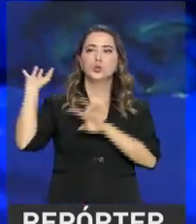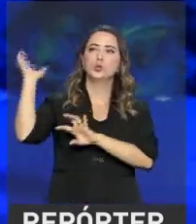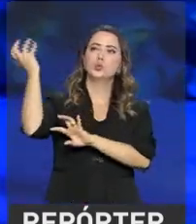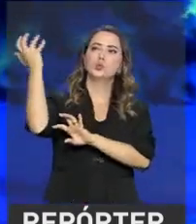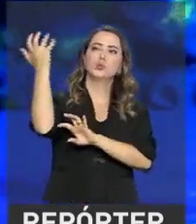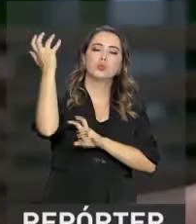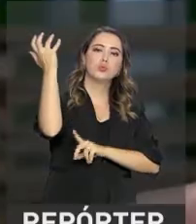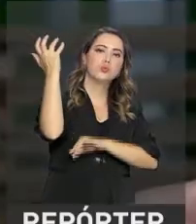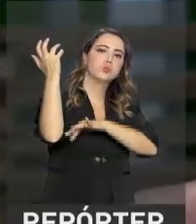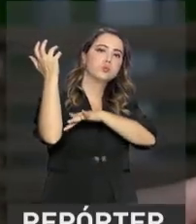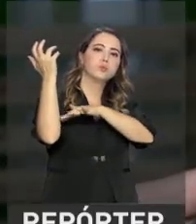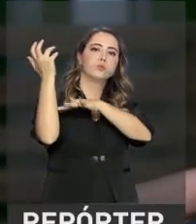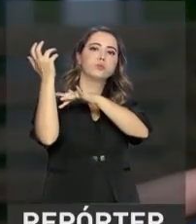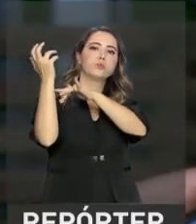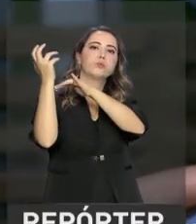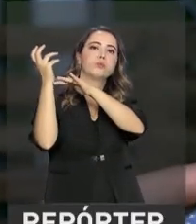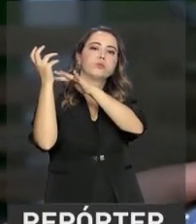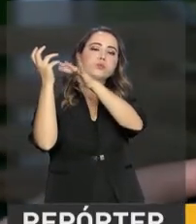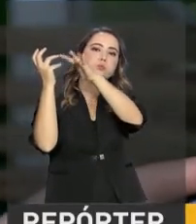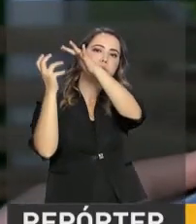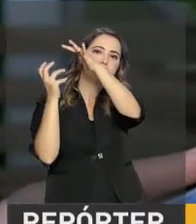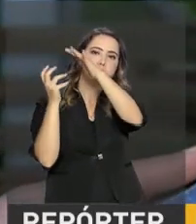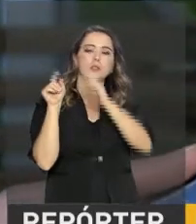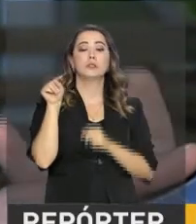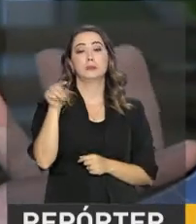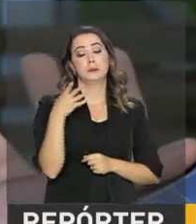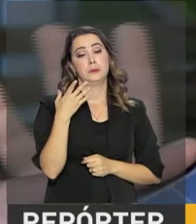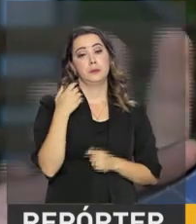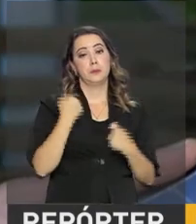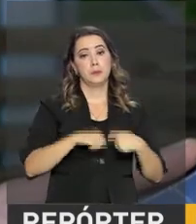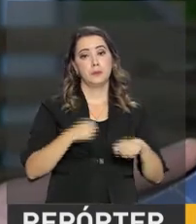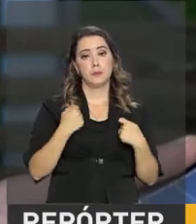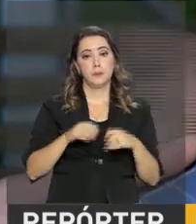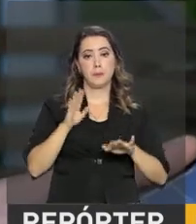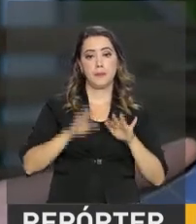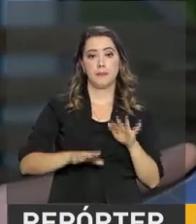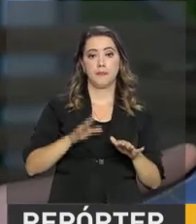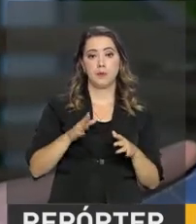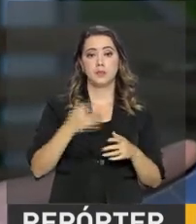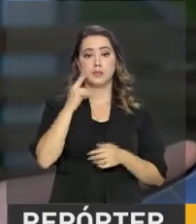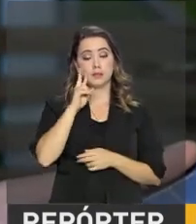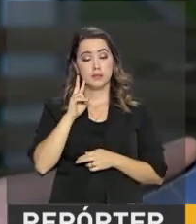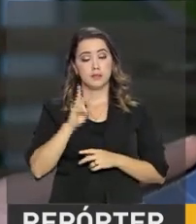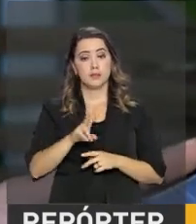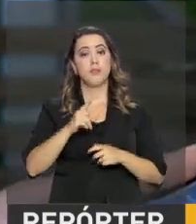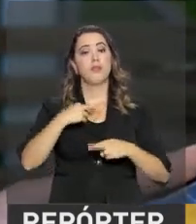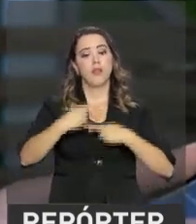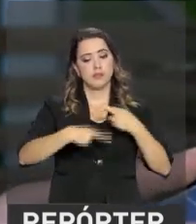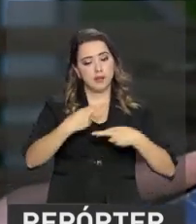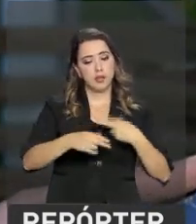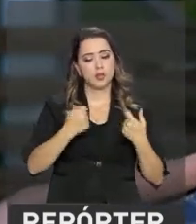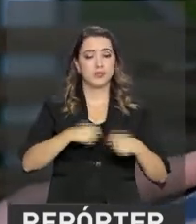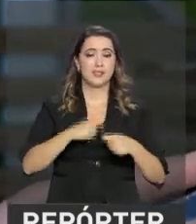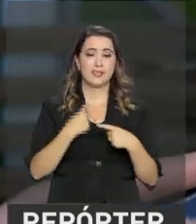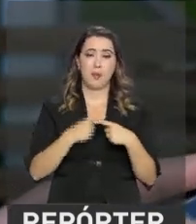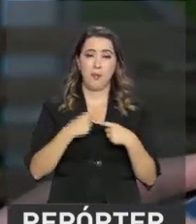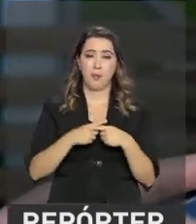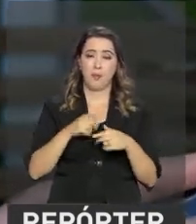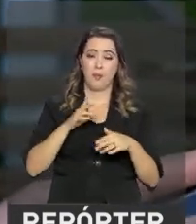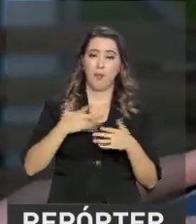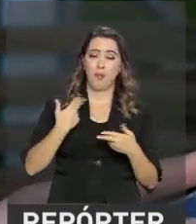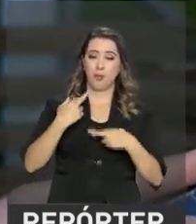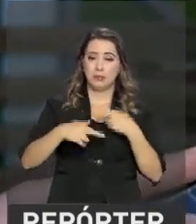debaixo d'água que significa porque algum uma garrafa pet japô demoram muito tempo e